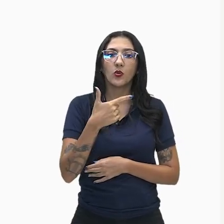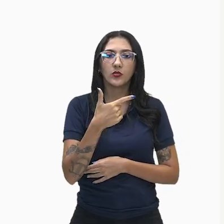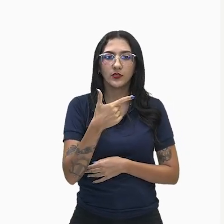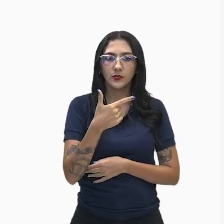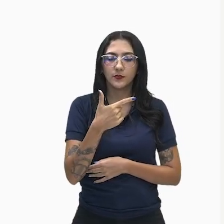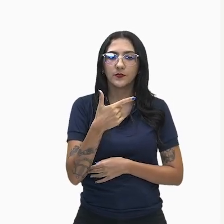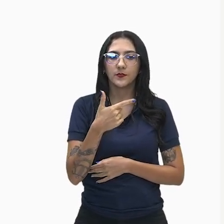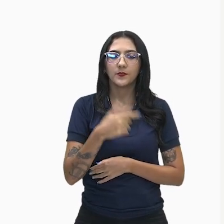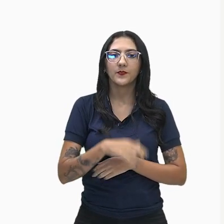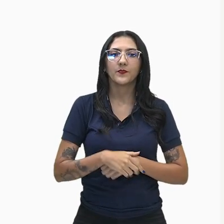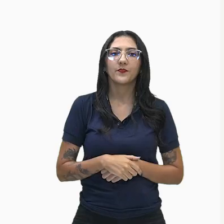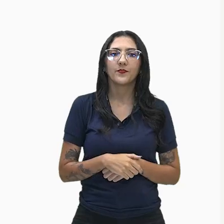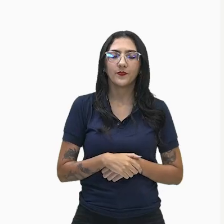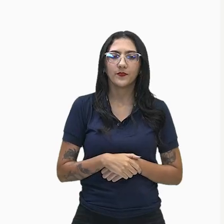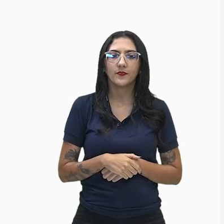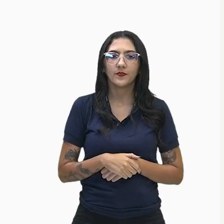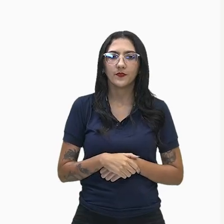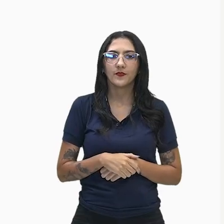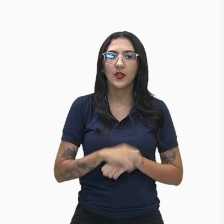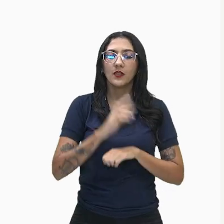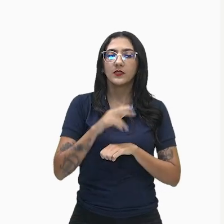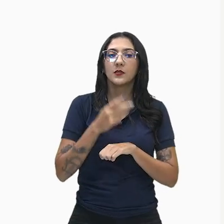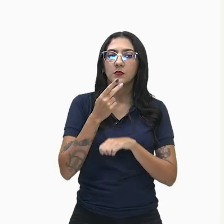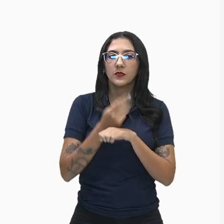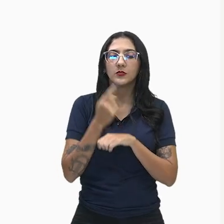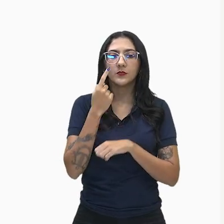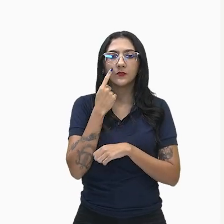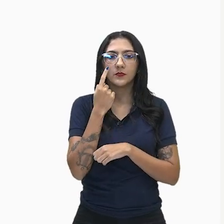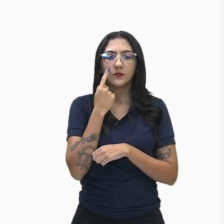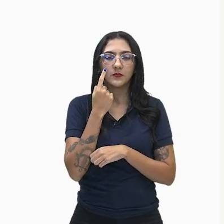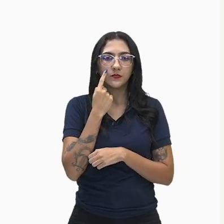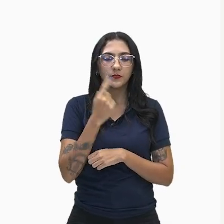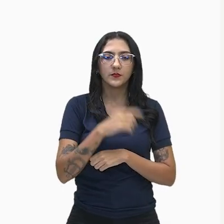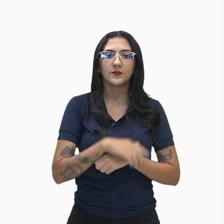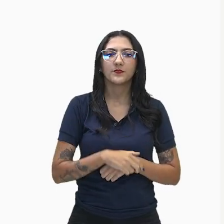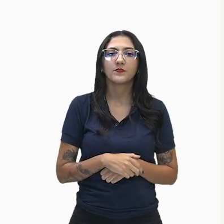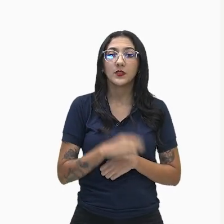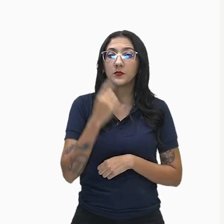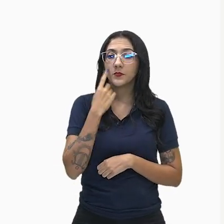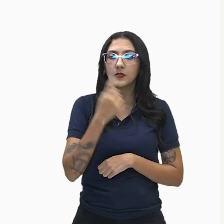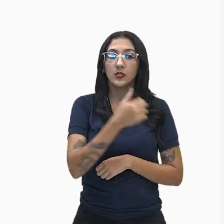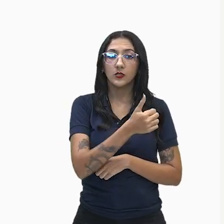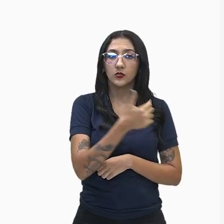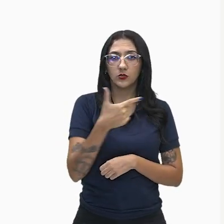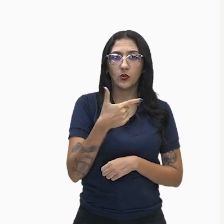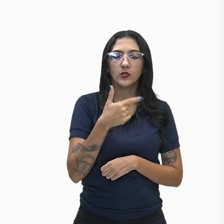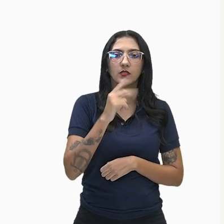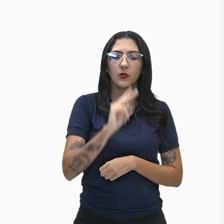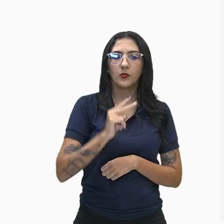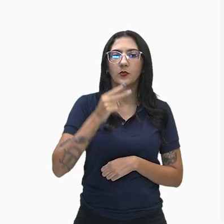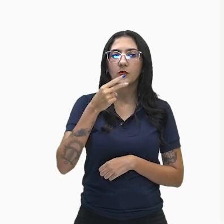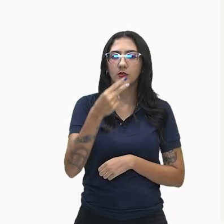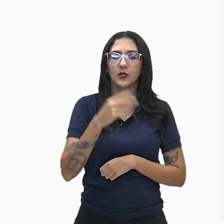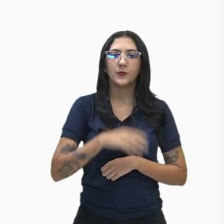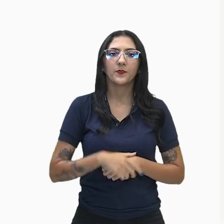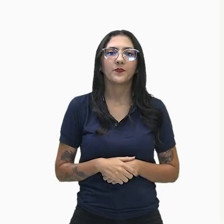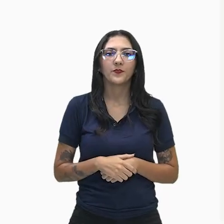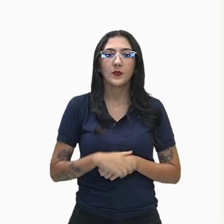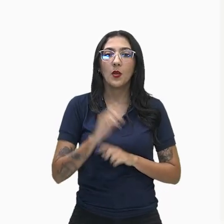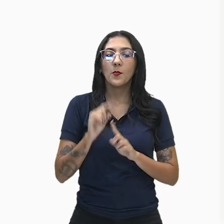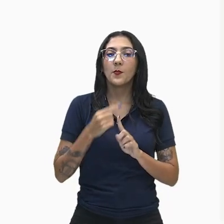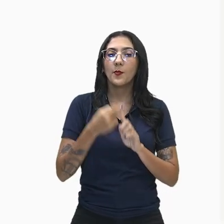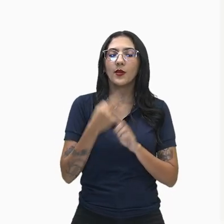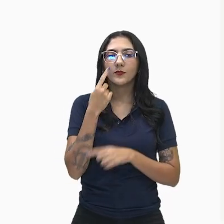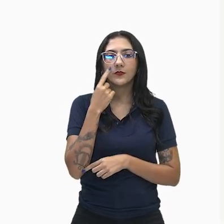final do cálculo nós acrescentamos a unidade de medida, tá bom? Então, 12 ao quadrado, mais o outro cateto. Mas quanto mais de um outro